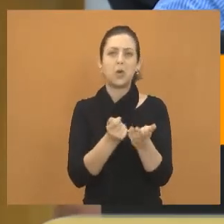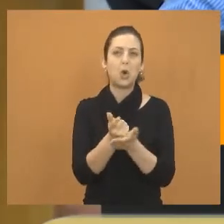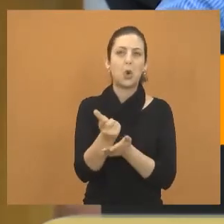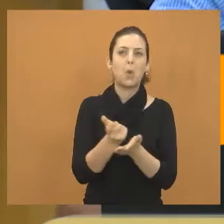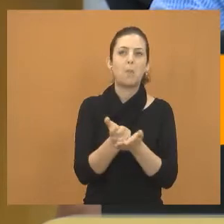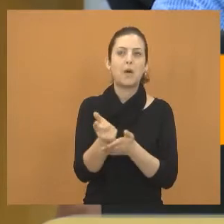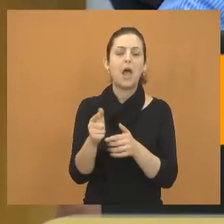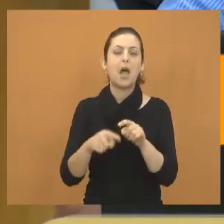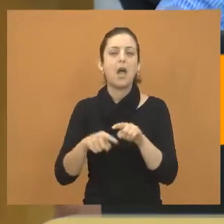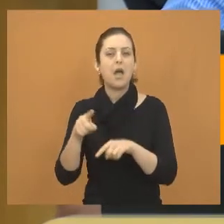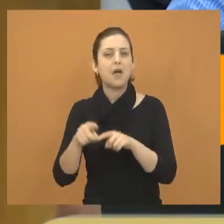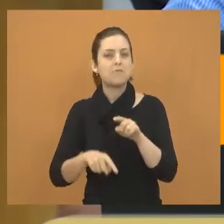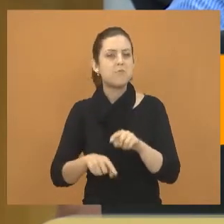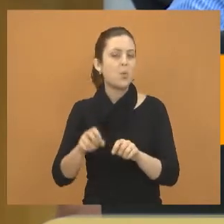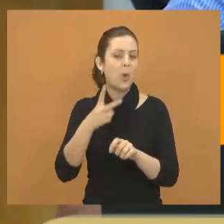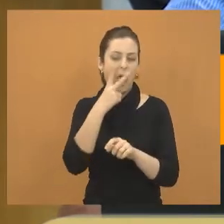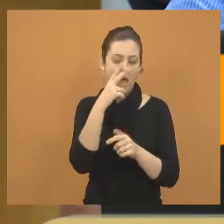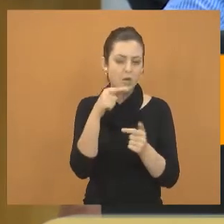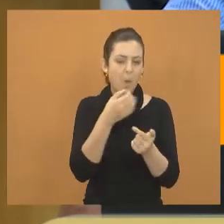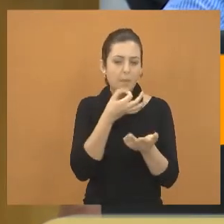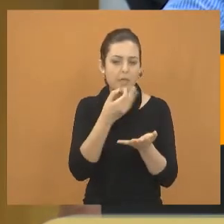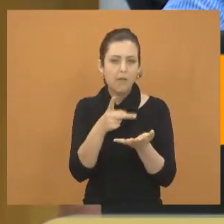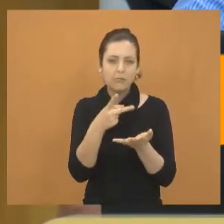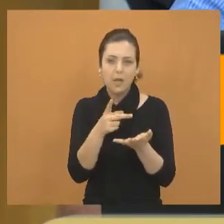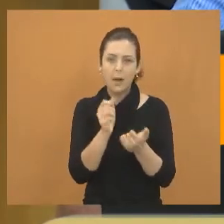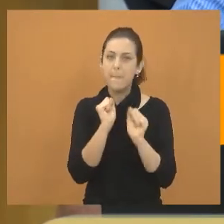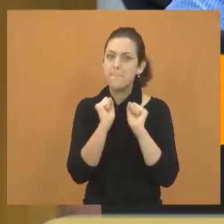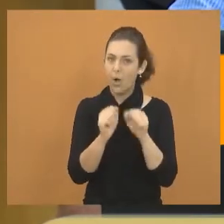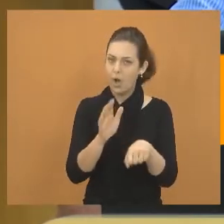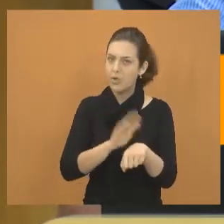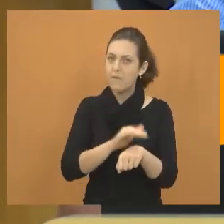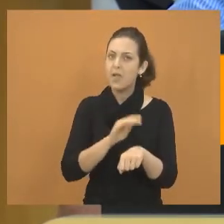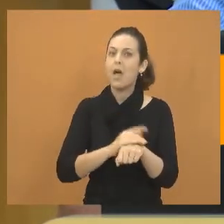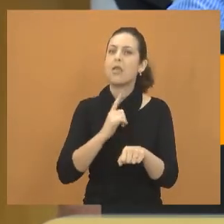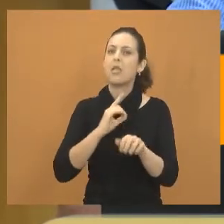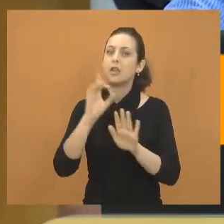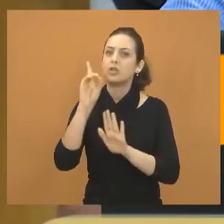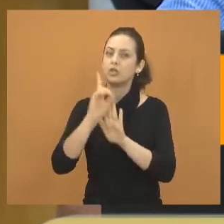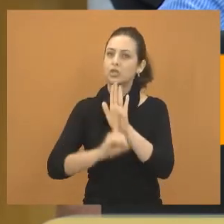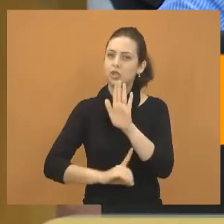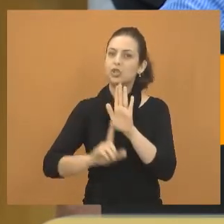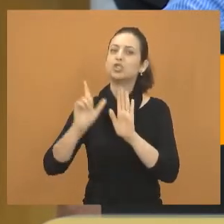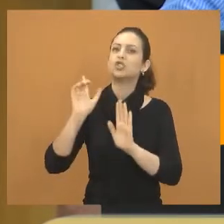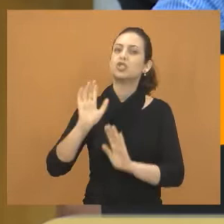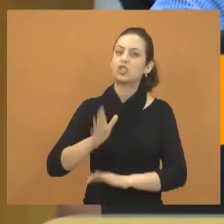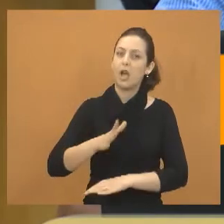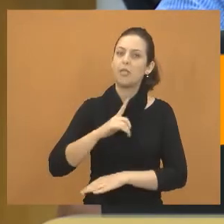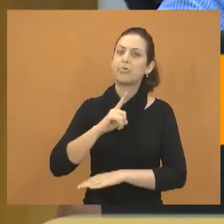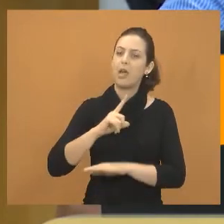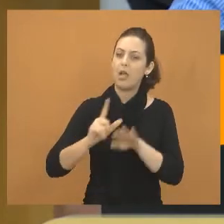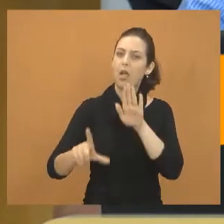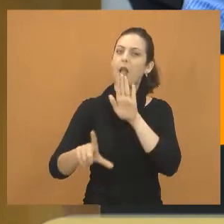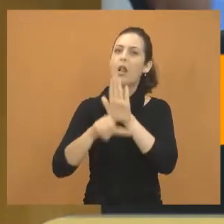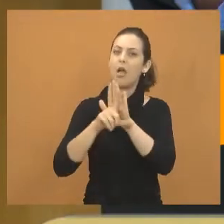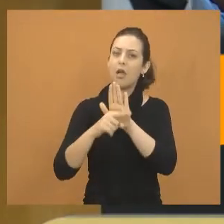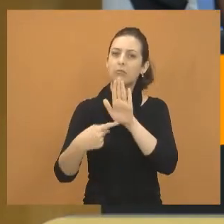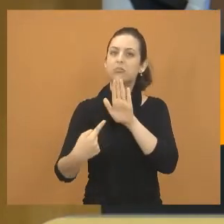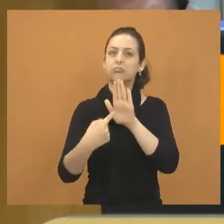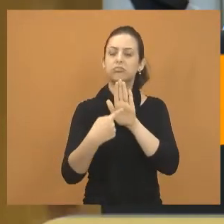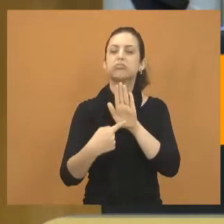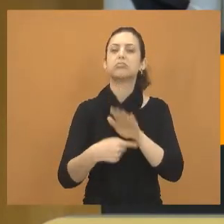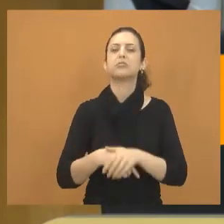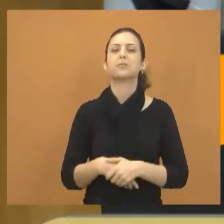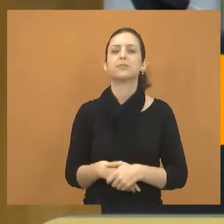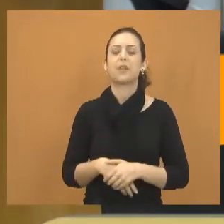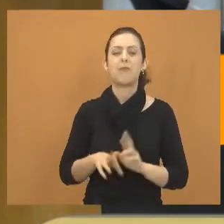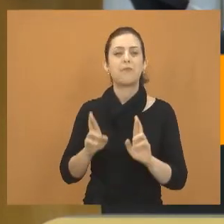de equipamento, o que ele achar que pode fazer. Então, ele tem esse direito, já está estabelecido na lei.